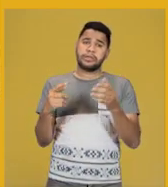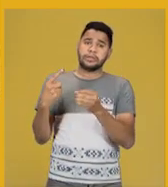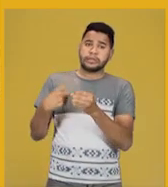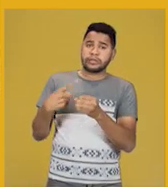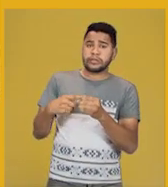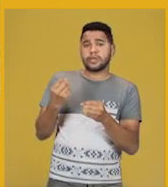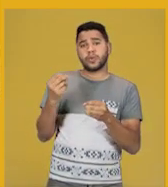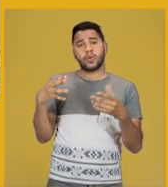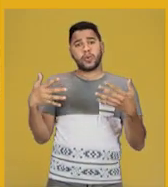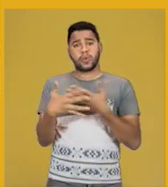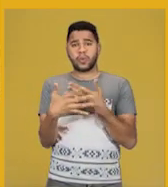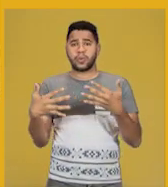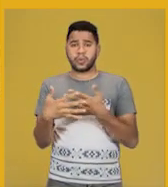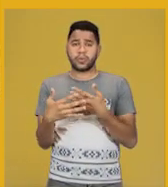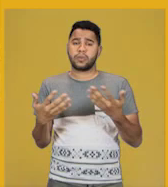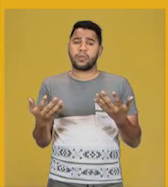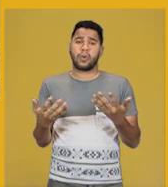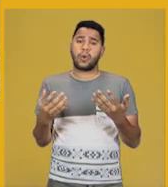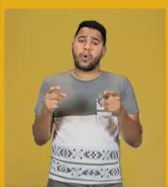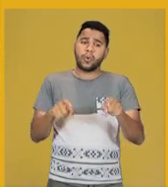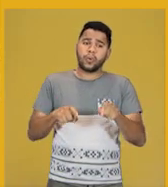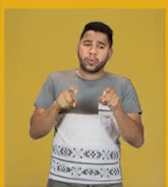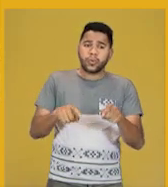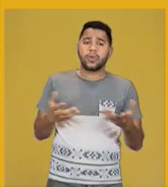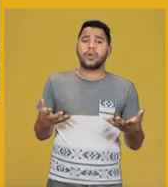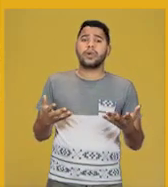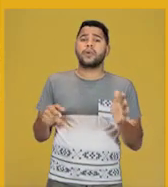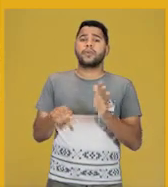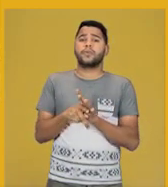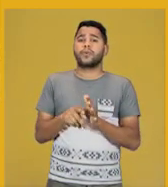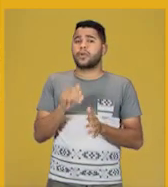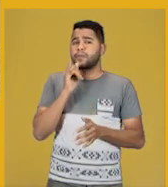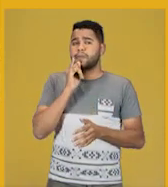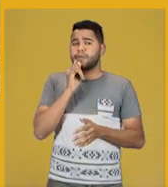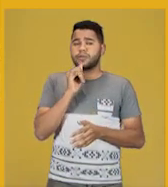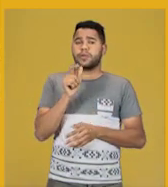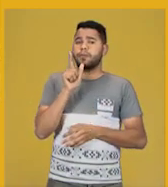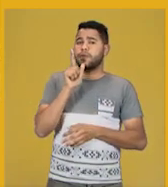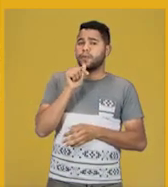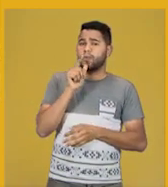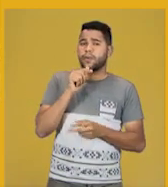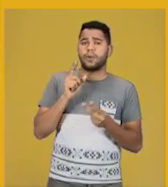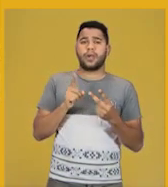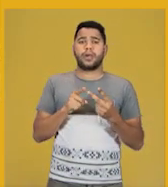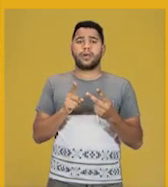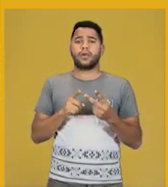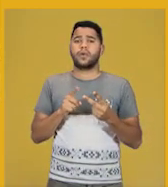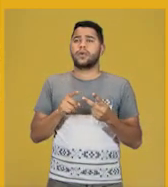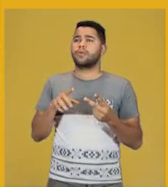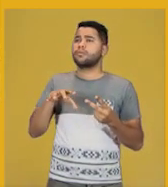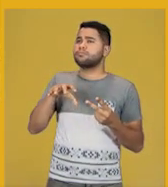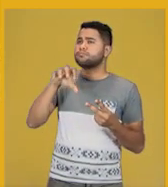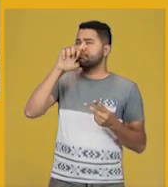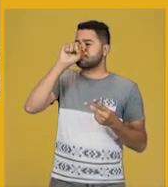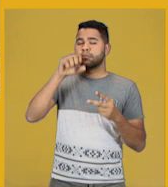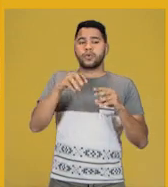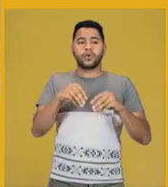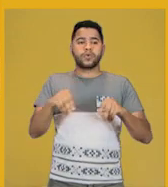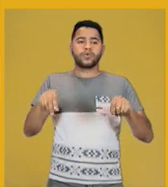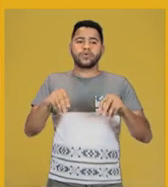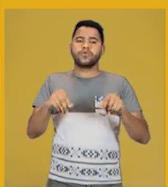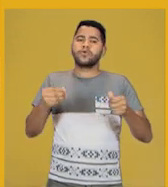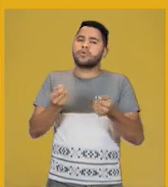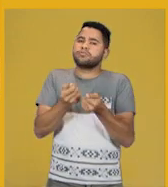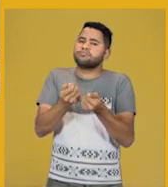no interior nós precisamos dela os recursos naturais como a água o ar o solo que nos